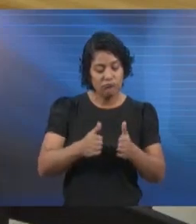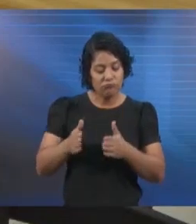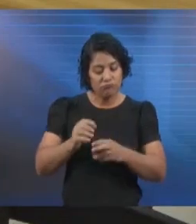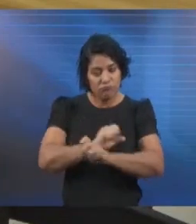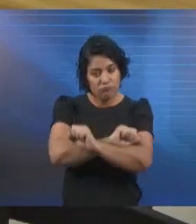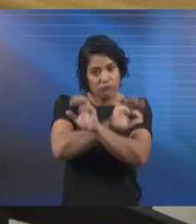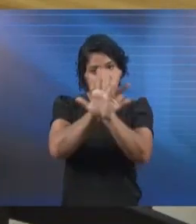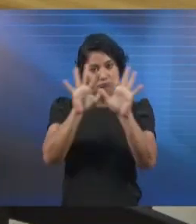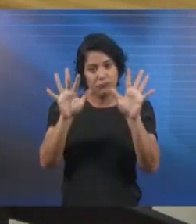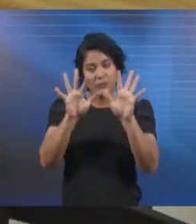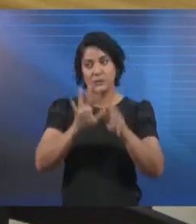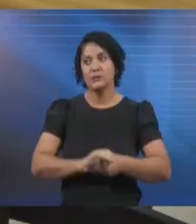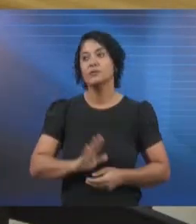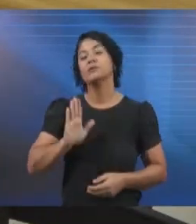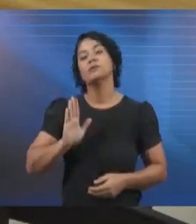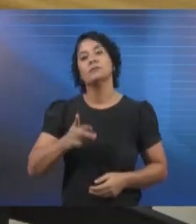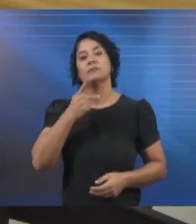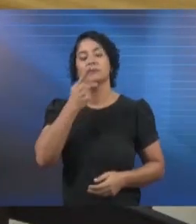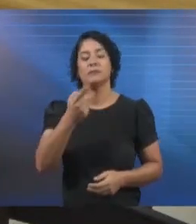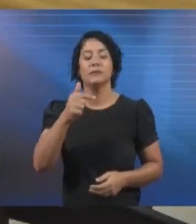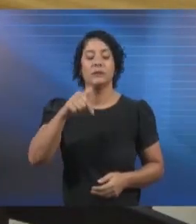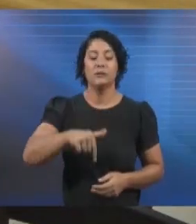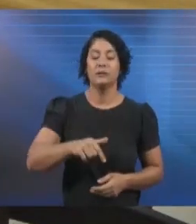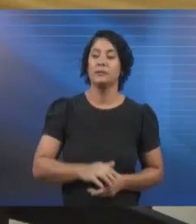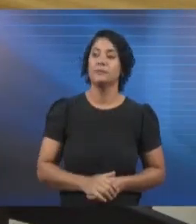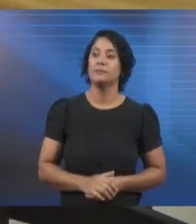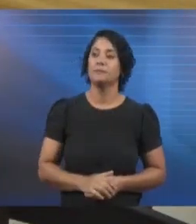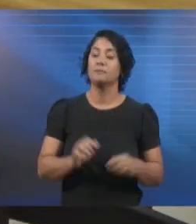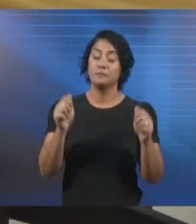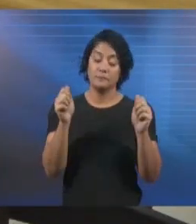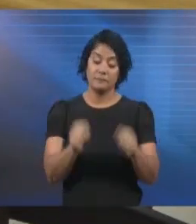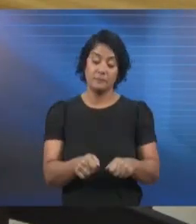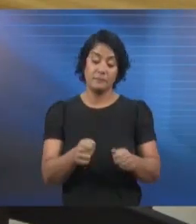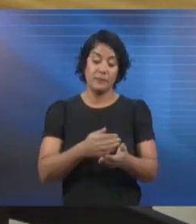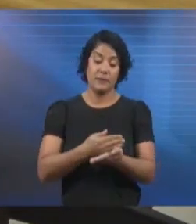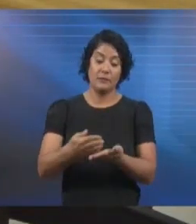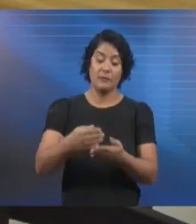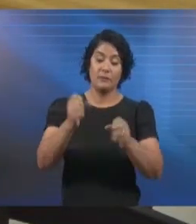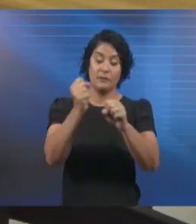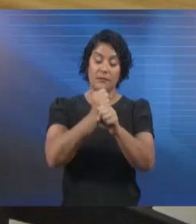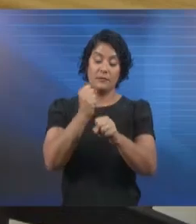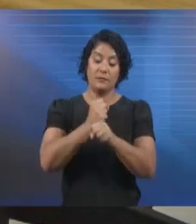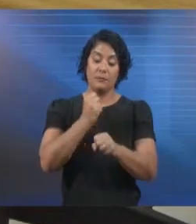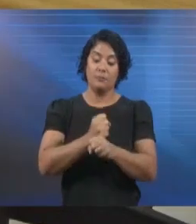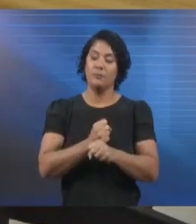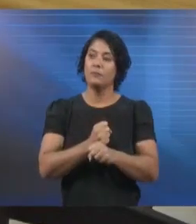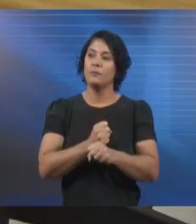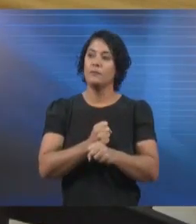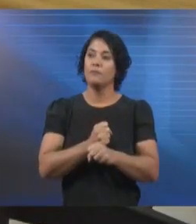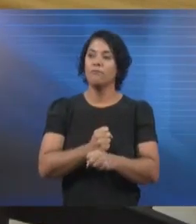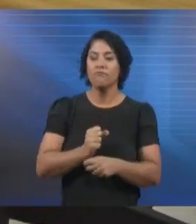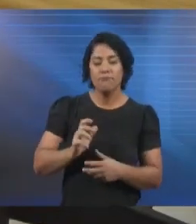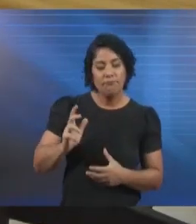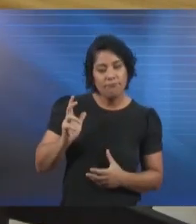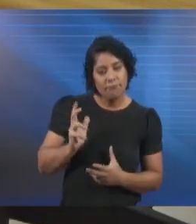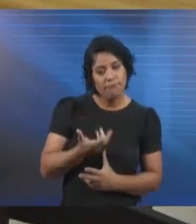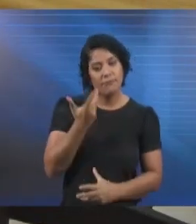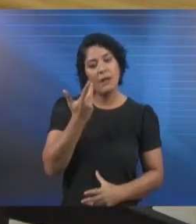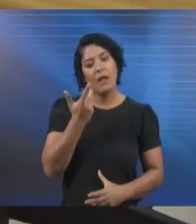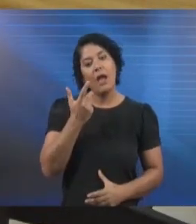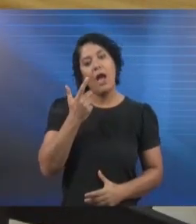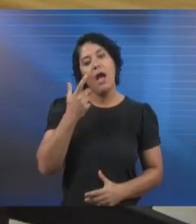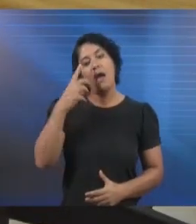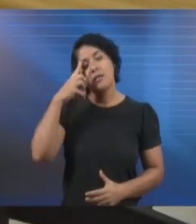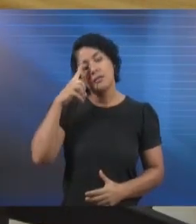esclarecimentos Como já foi dito aqui e assim garantir o início da obra que eu tenho certeza que vai acontecer nos próximos